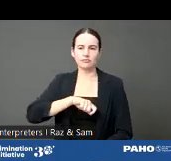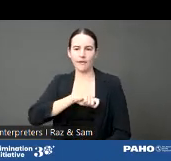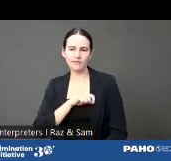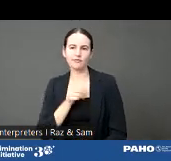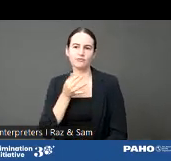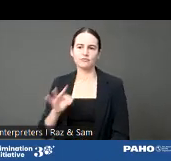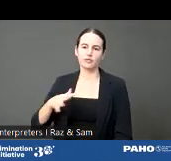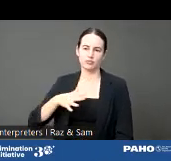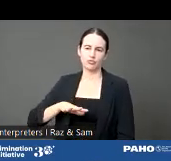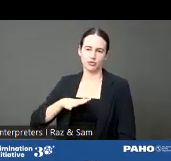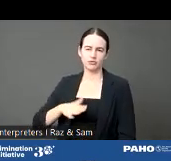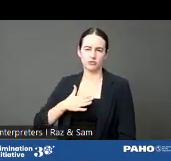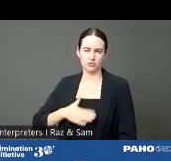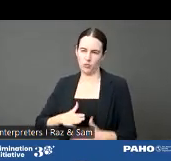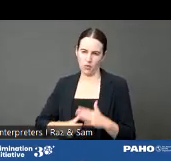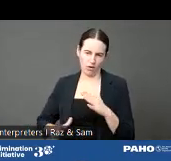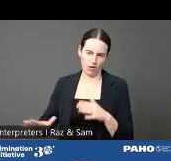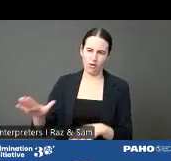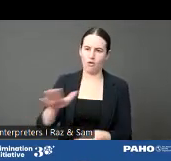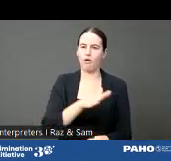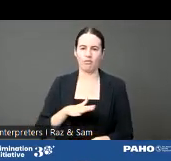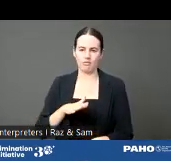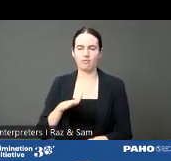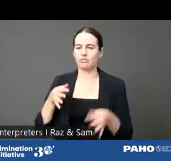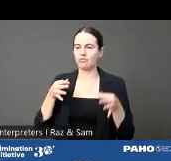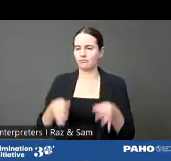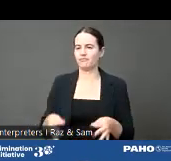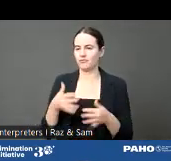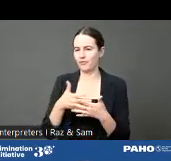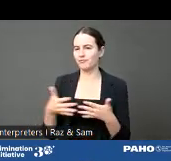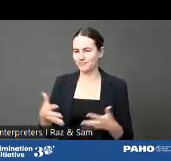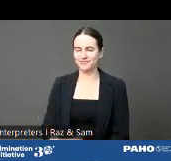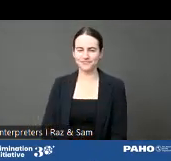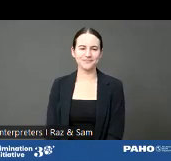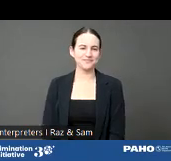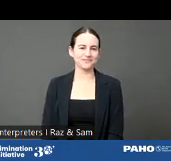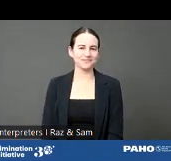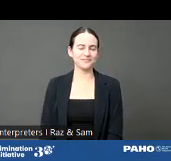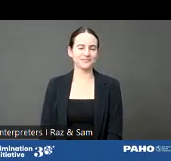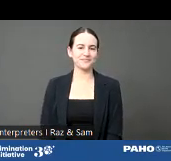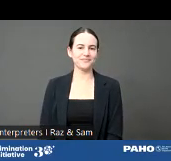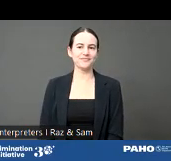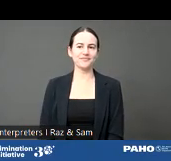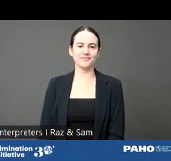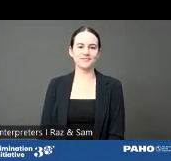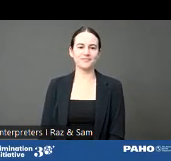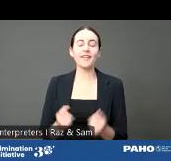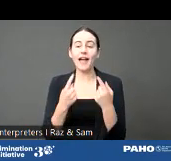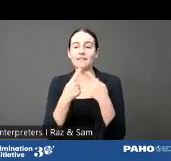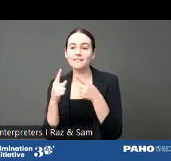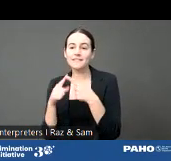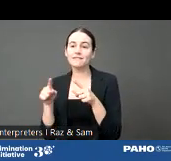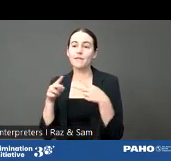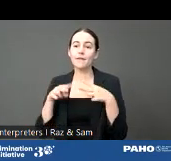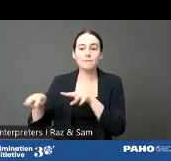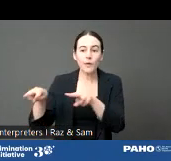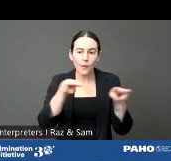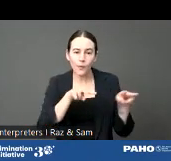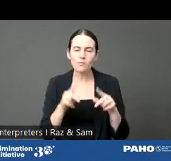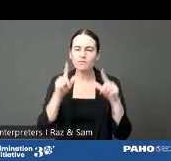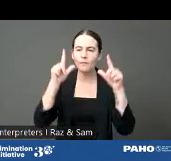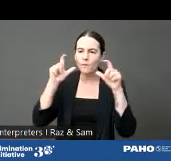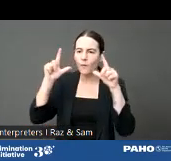Organização Pan-Americana de Saúde. Vocês encontrarão documentos de organização, fotografias, vídeos,